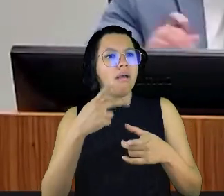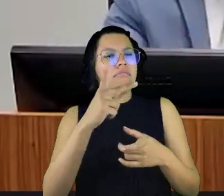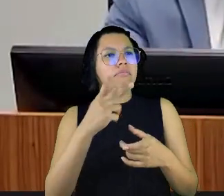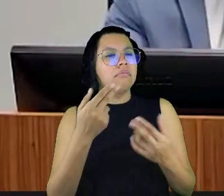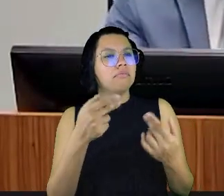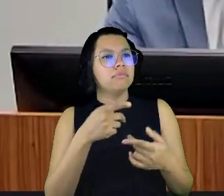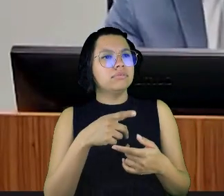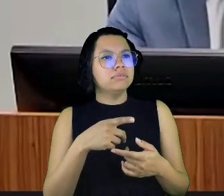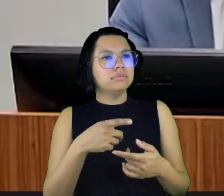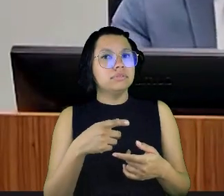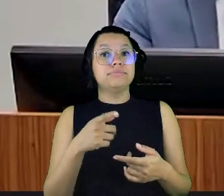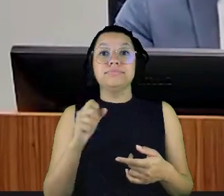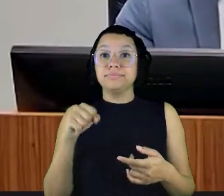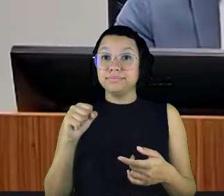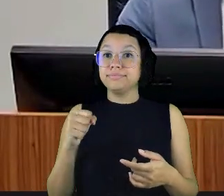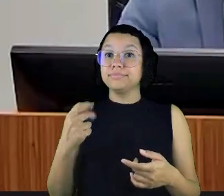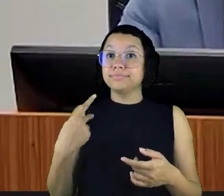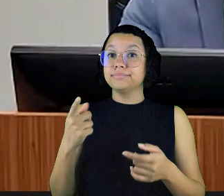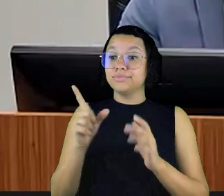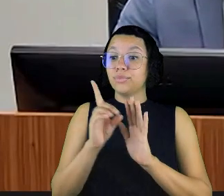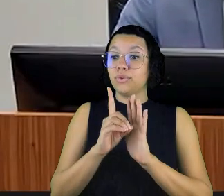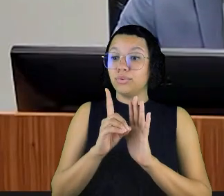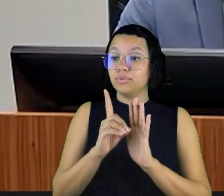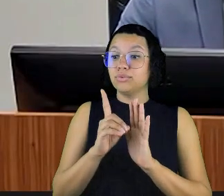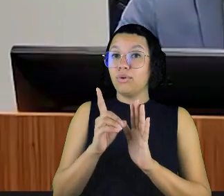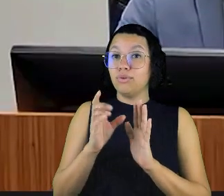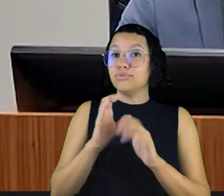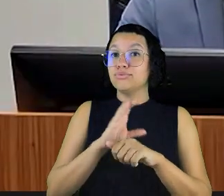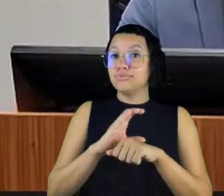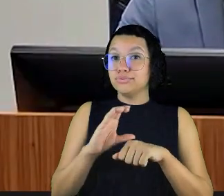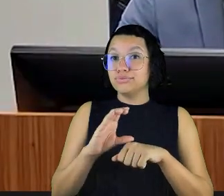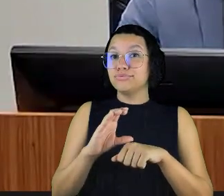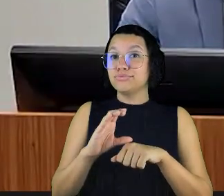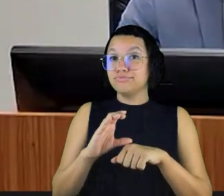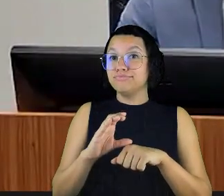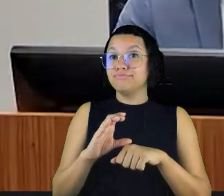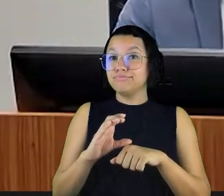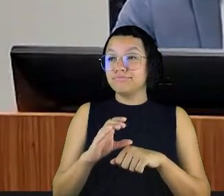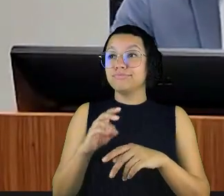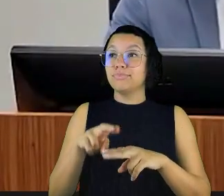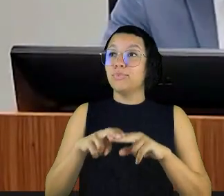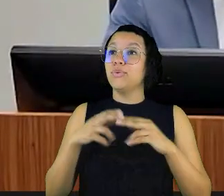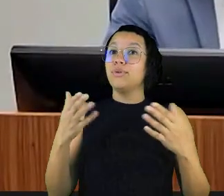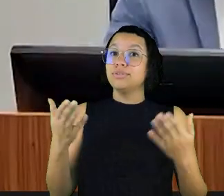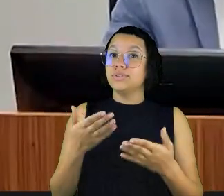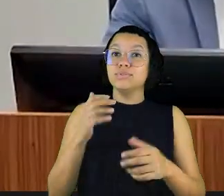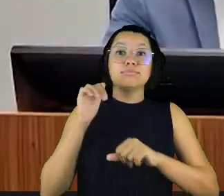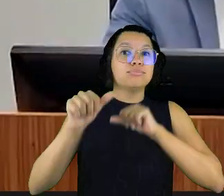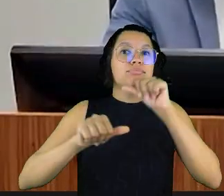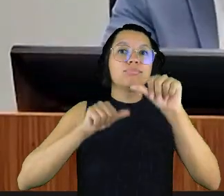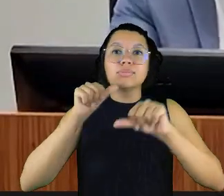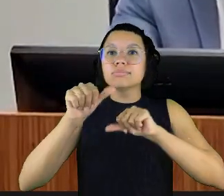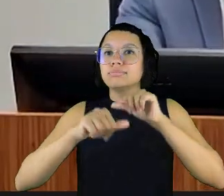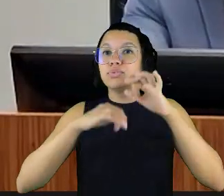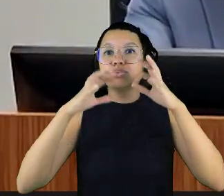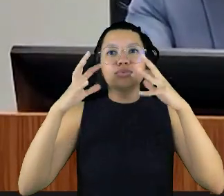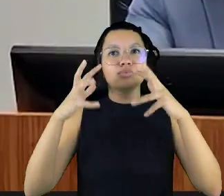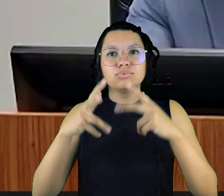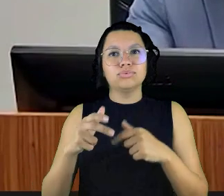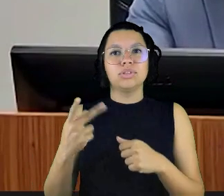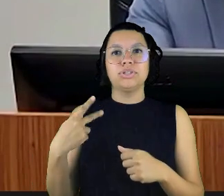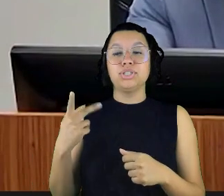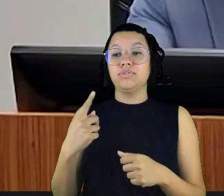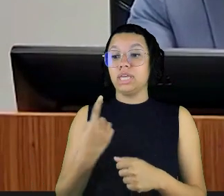atualidade É, sobre o nova execução execução fiscal fiscal. mudou A completamente o gente ficava paradigma. sozinho lá com aqueles E processinhos laranja, uma mais das nada. coisas